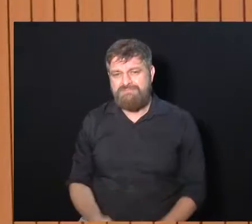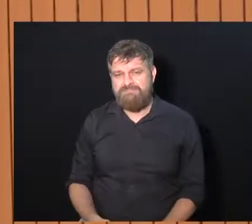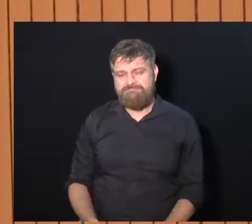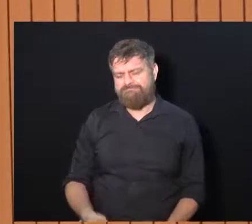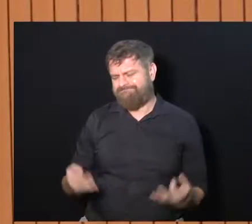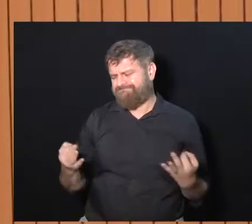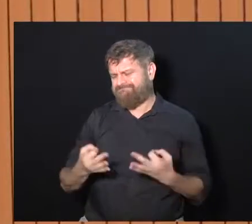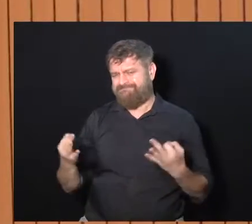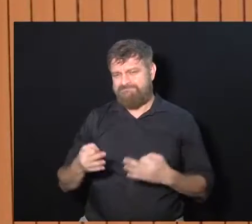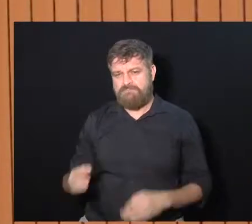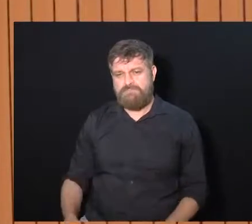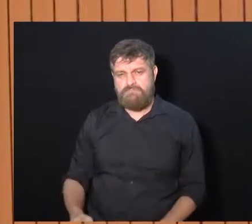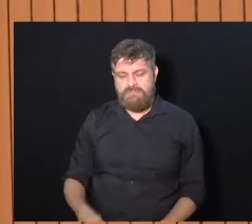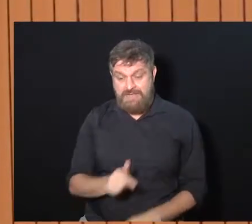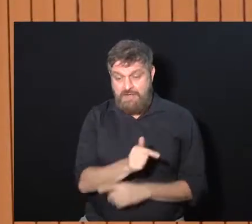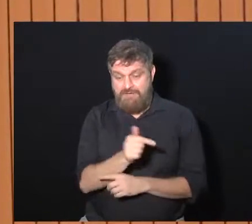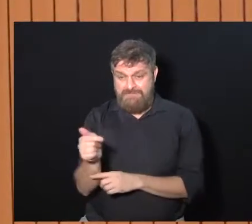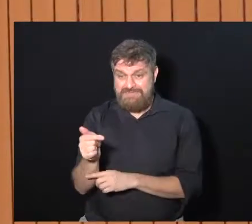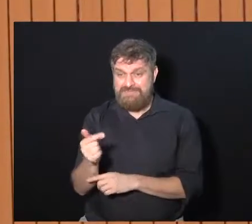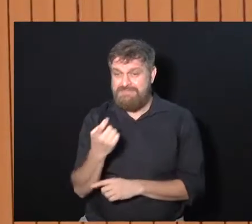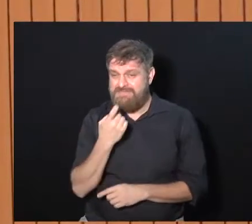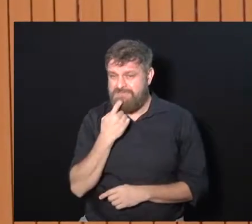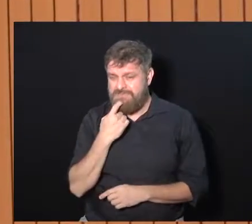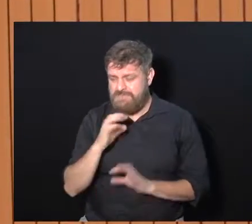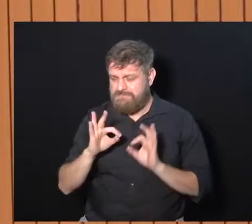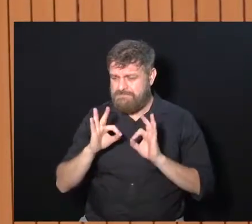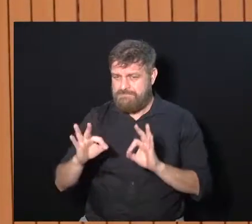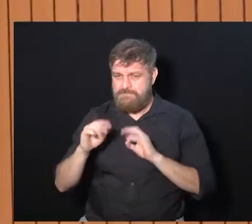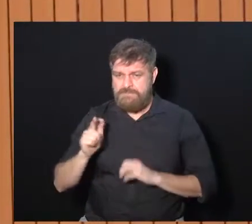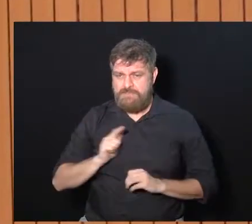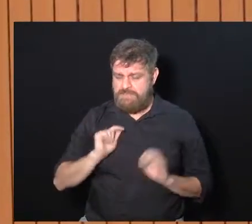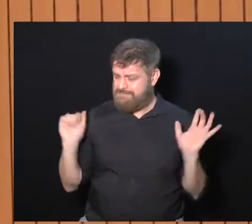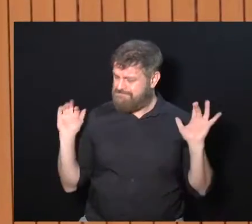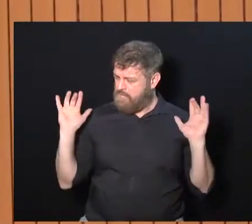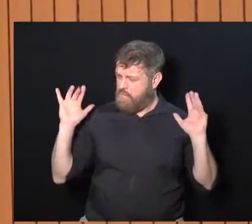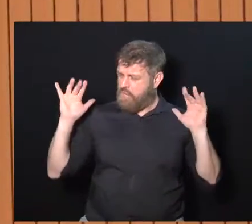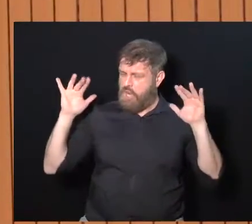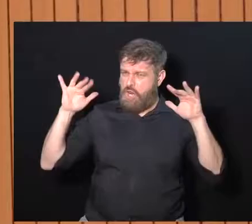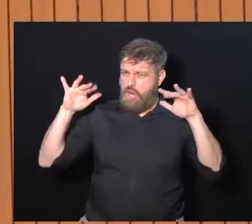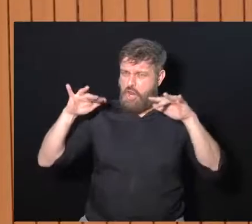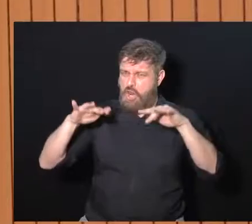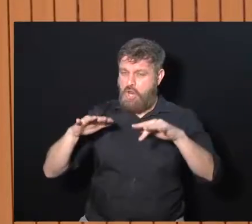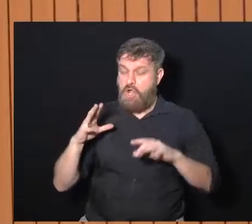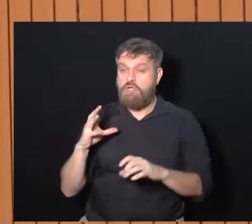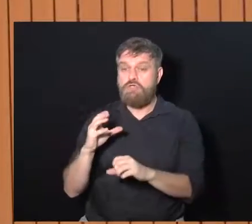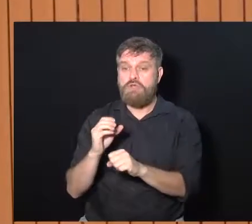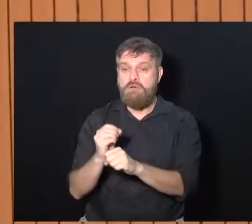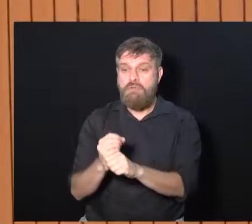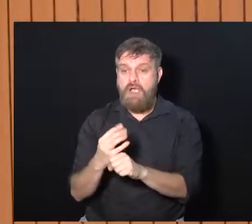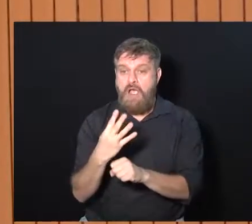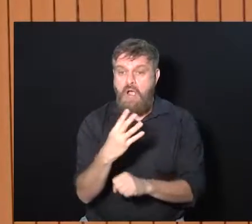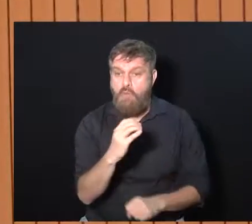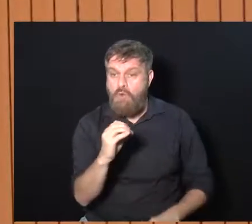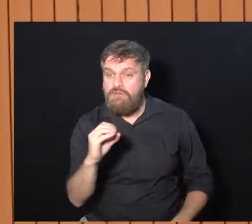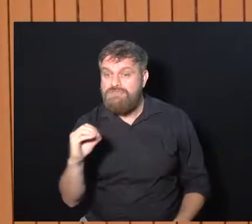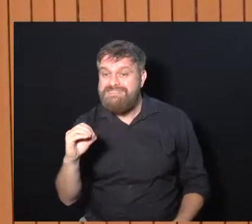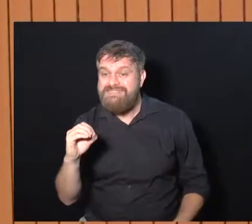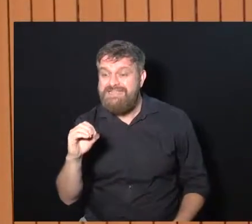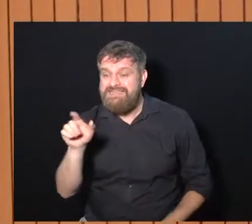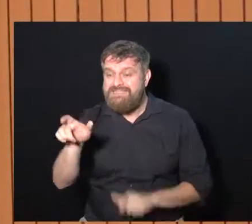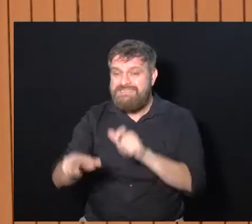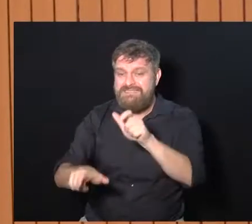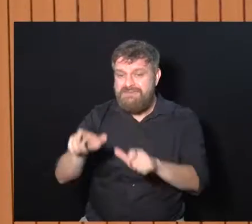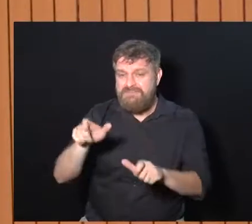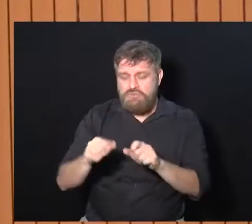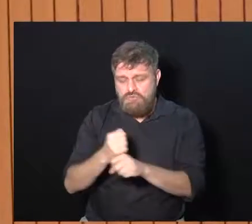é um evento municipal, e recebe um público de cerca de 400 participantes por